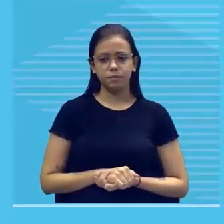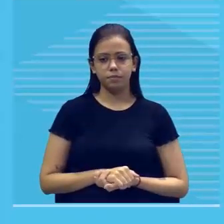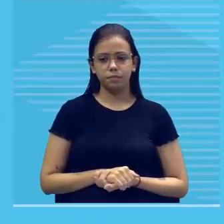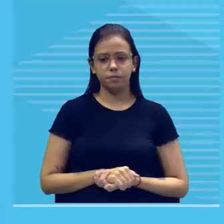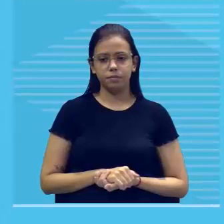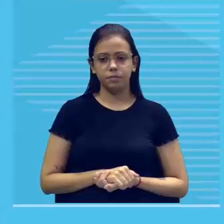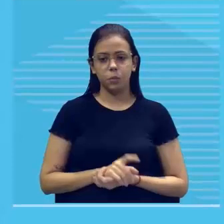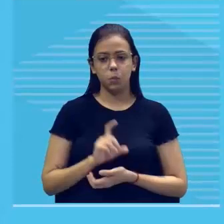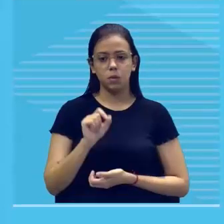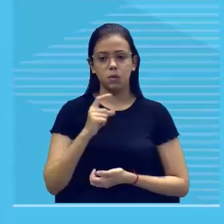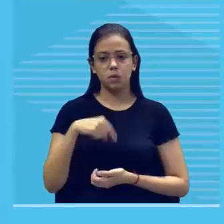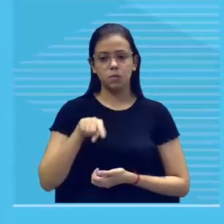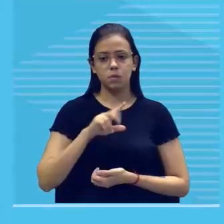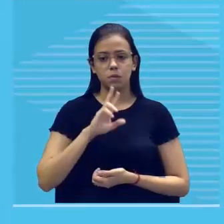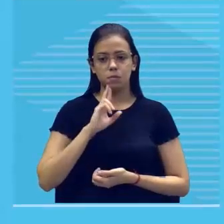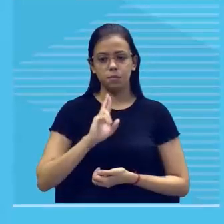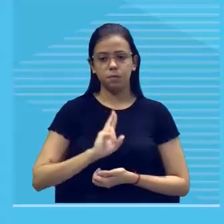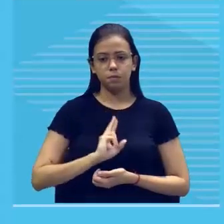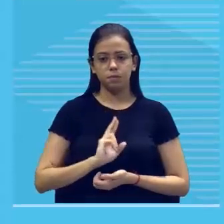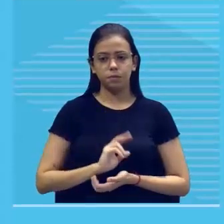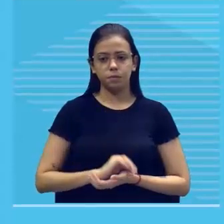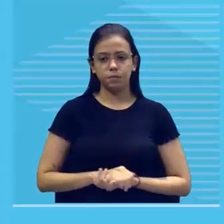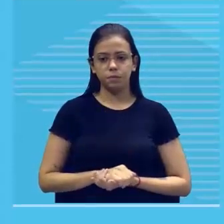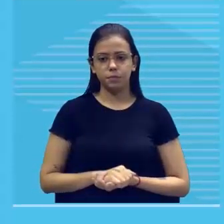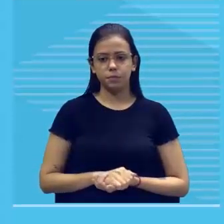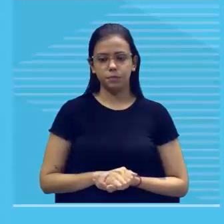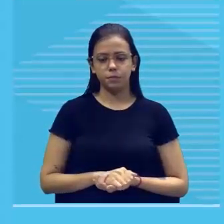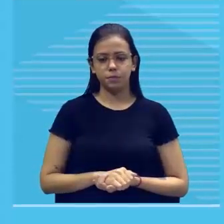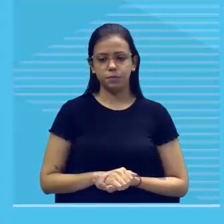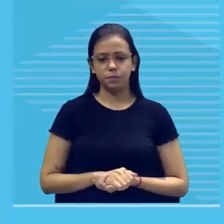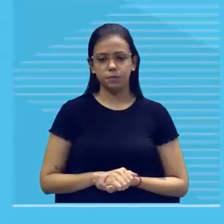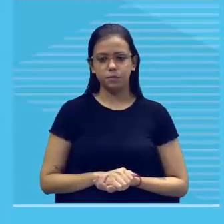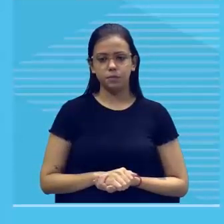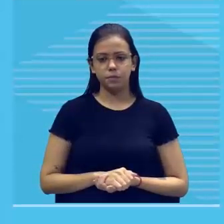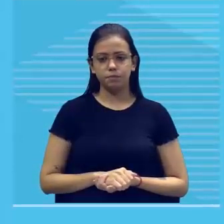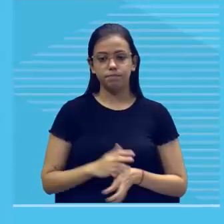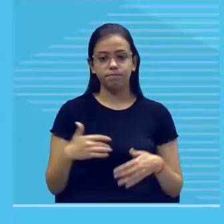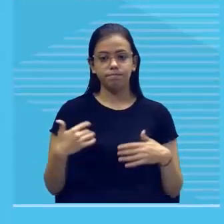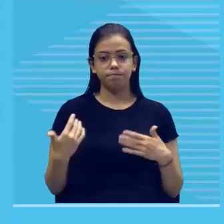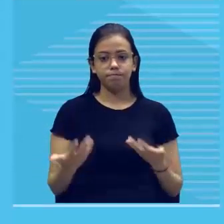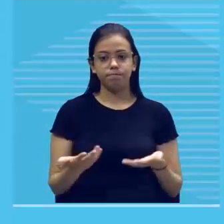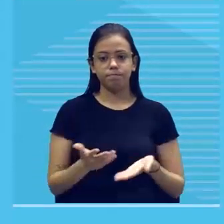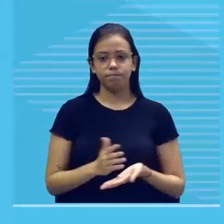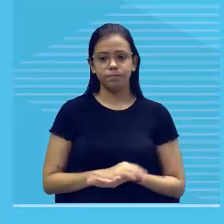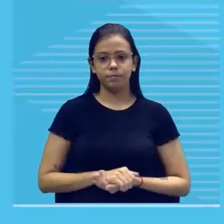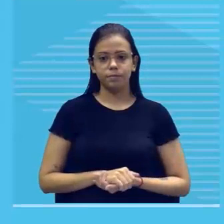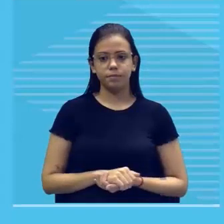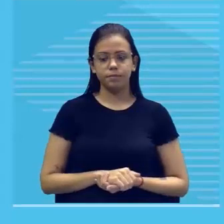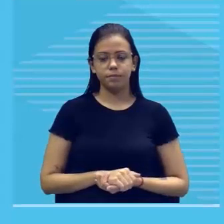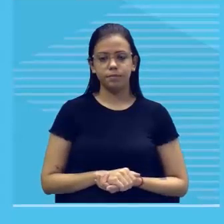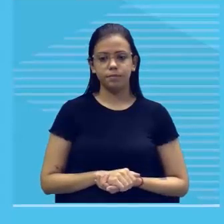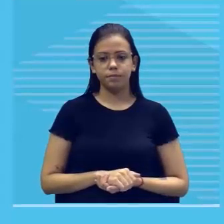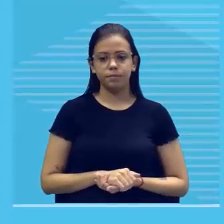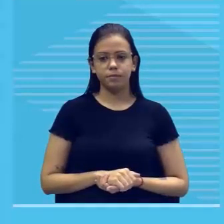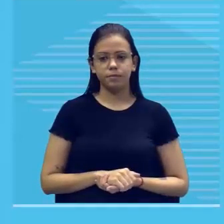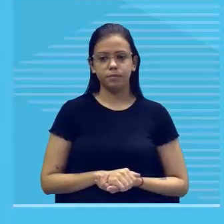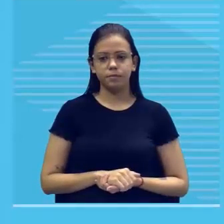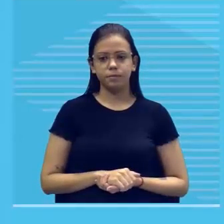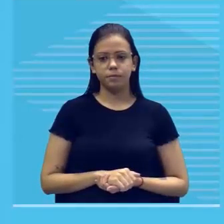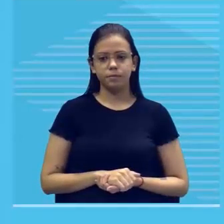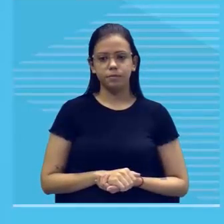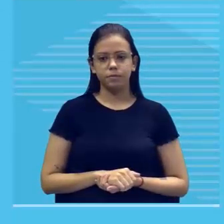O que que você me diz isso e em eu vou precisar